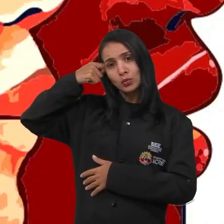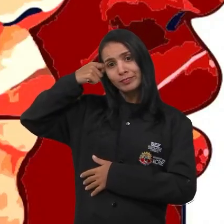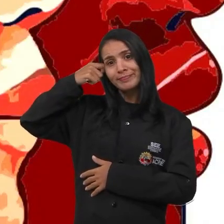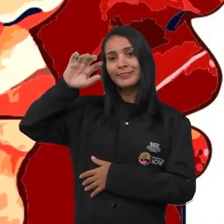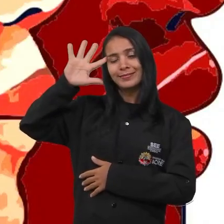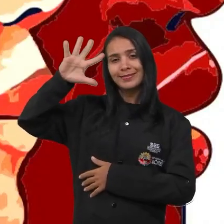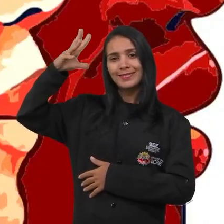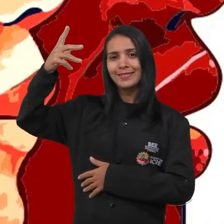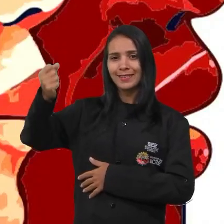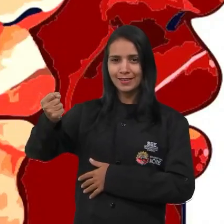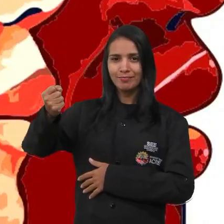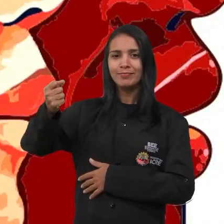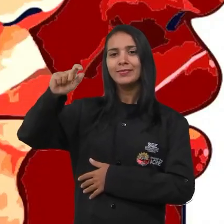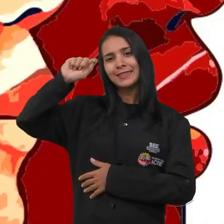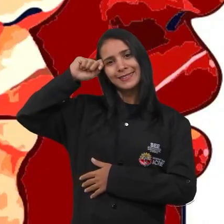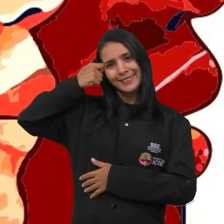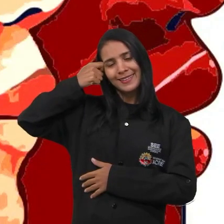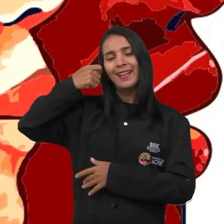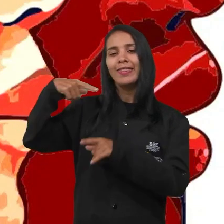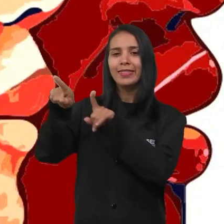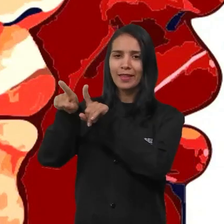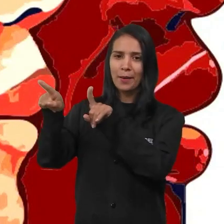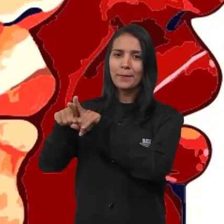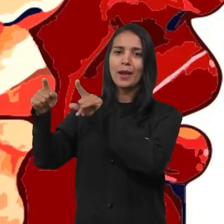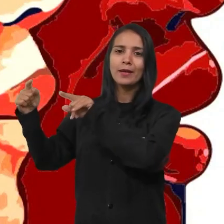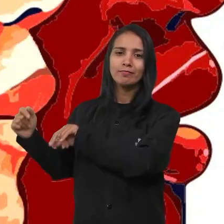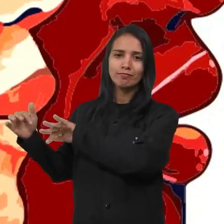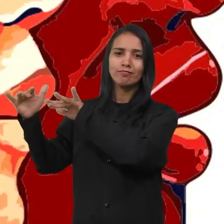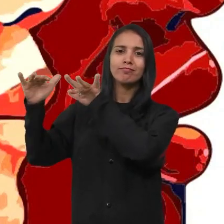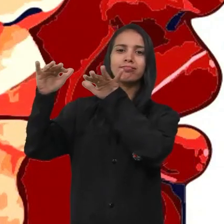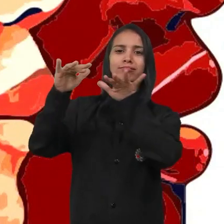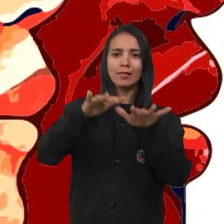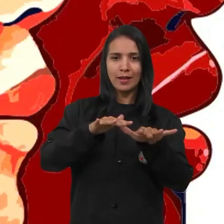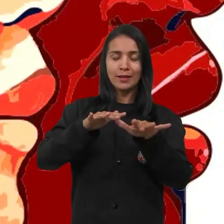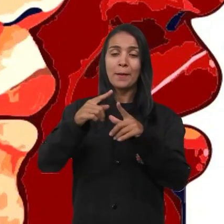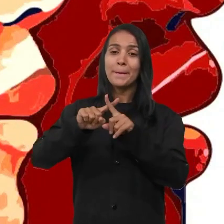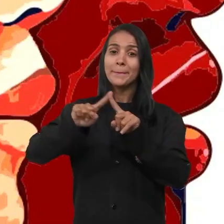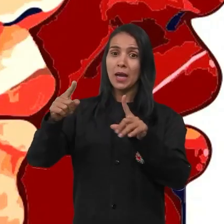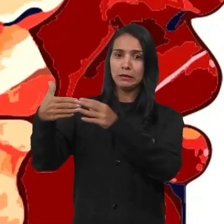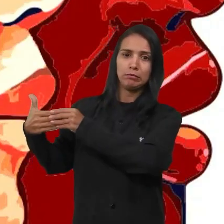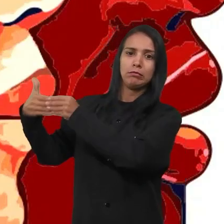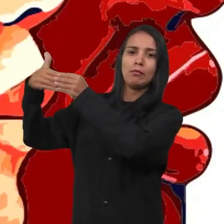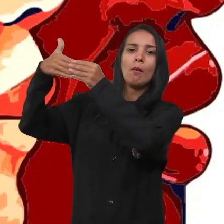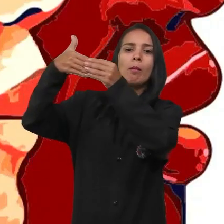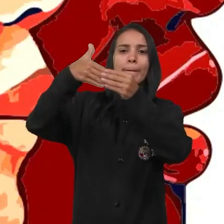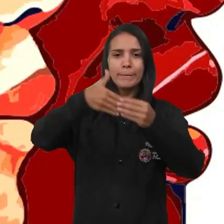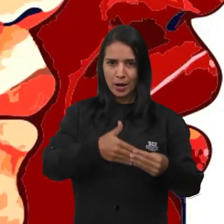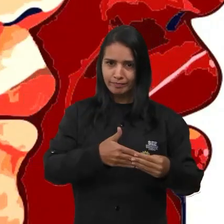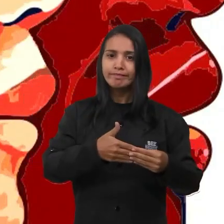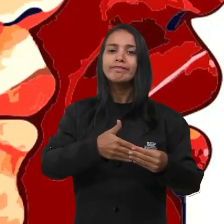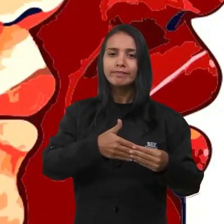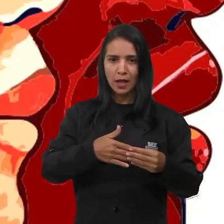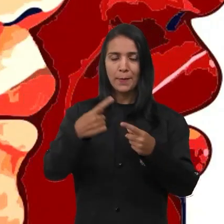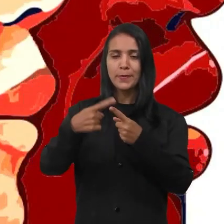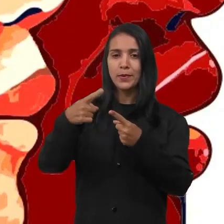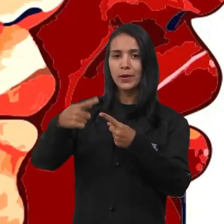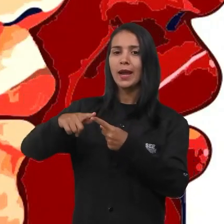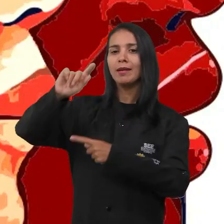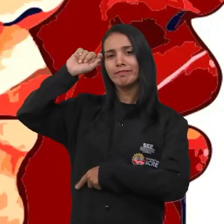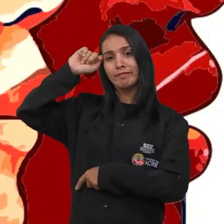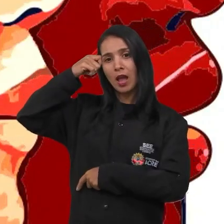Brasil pelos portugueses e eles foram trazidos, é lógico, foram trazidos da África. E